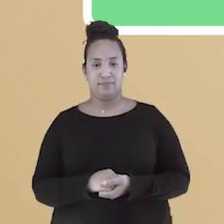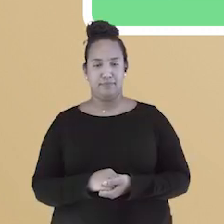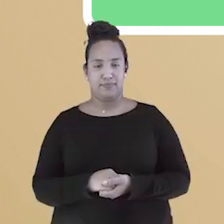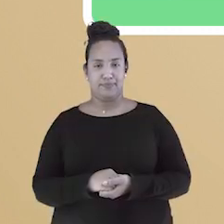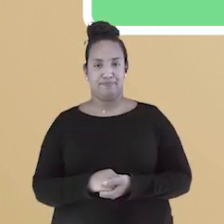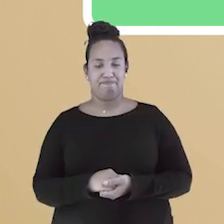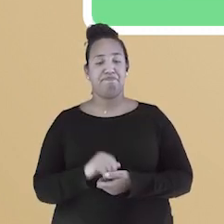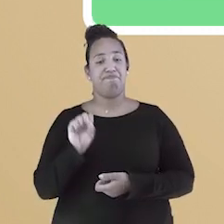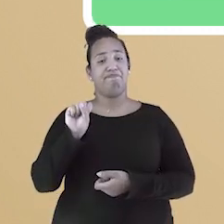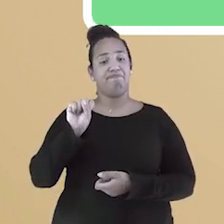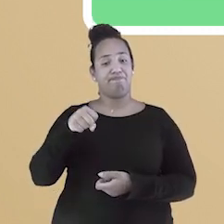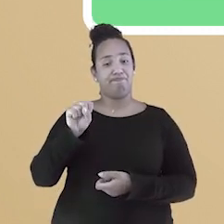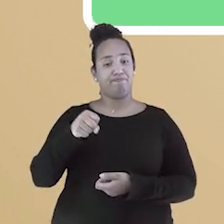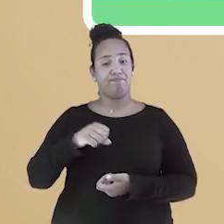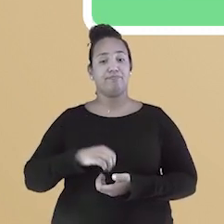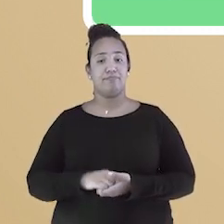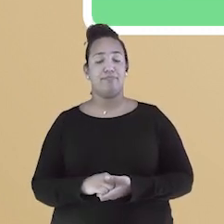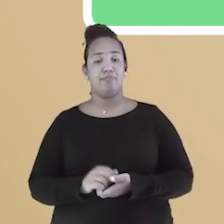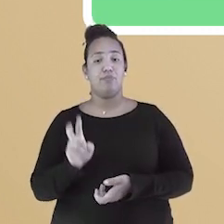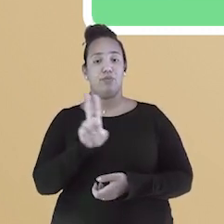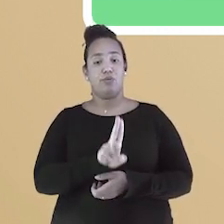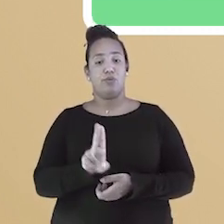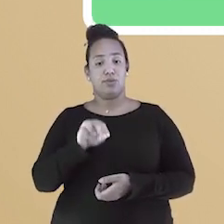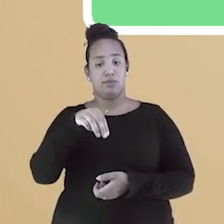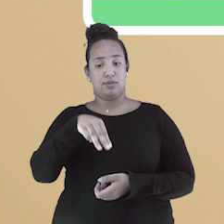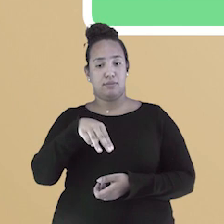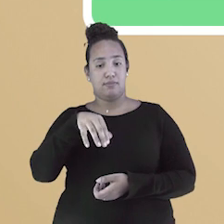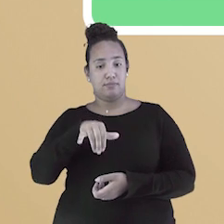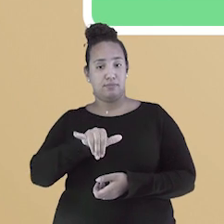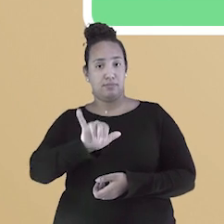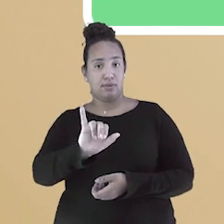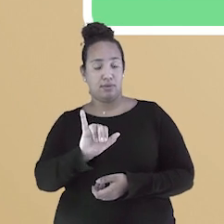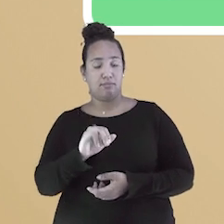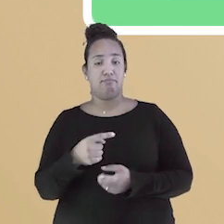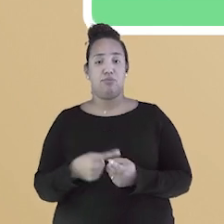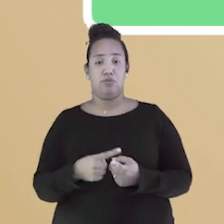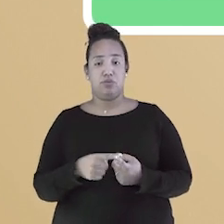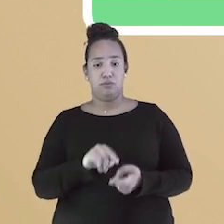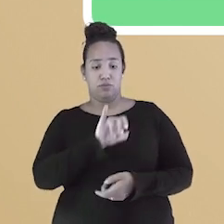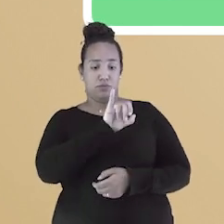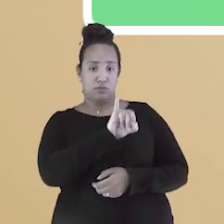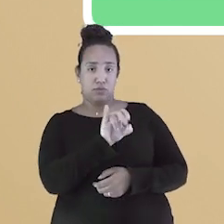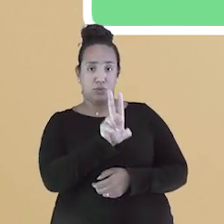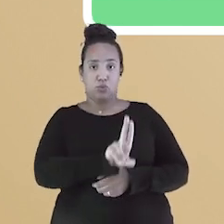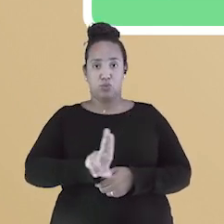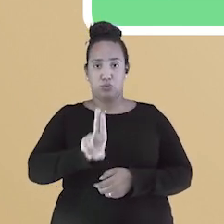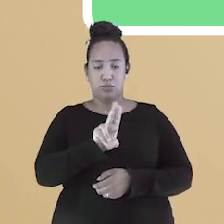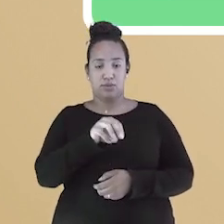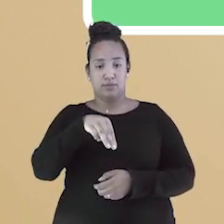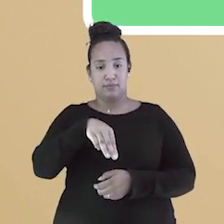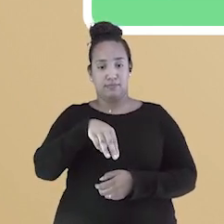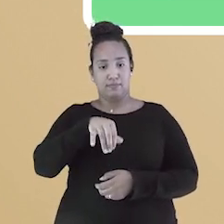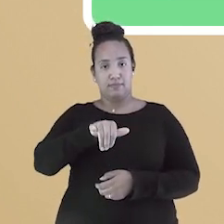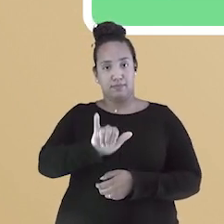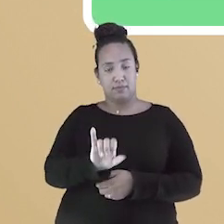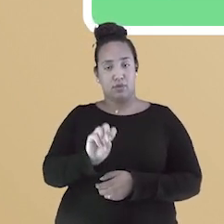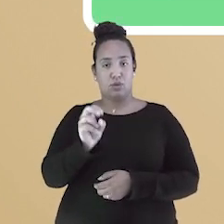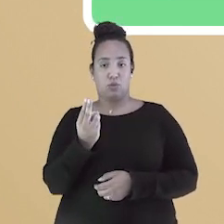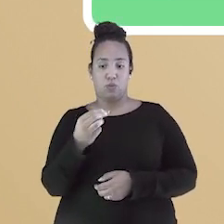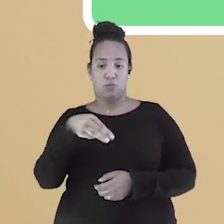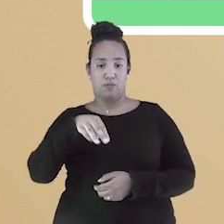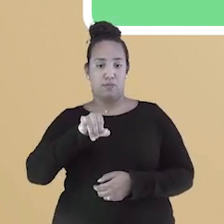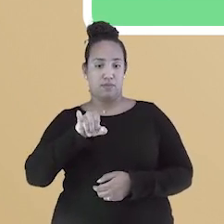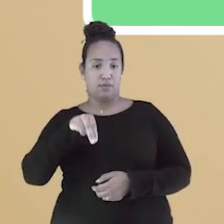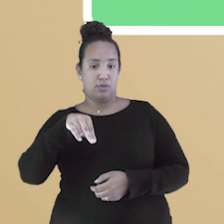Isso mesmo. This is my watch. Pois para o I, nós usamos my ou mine. This